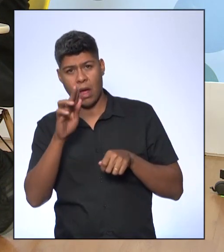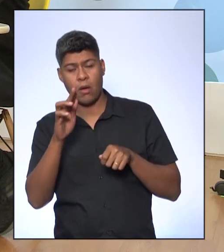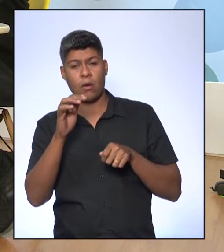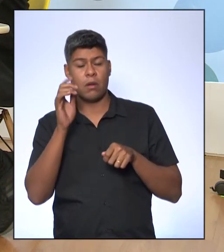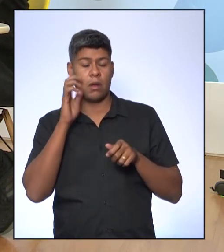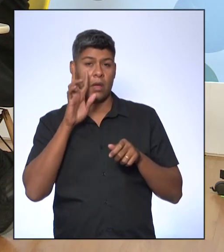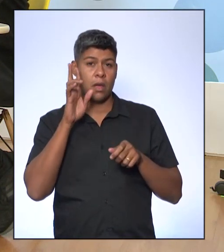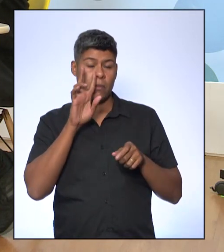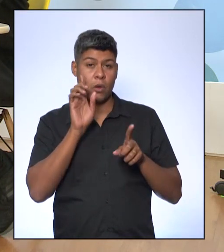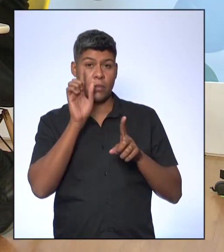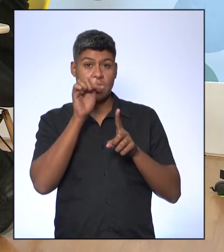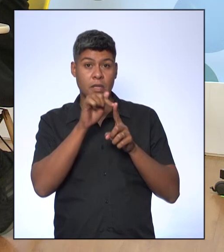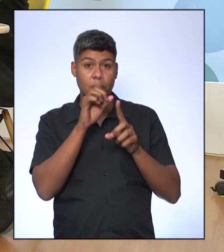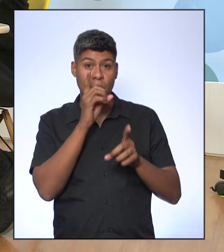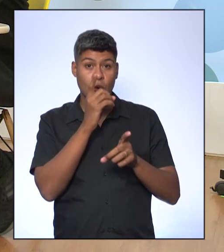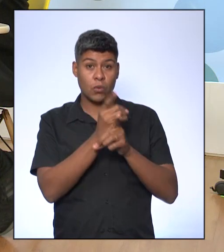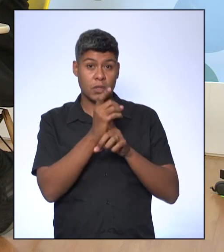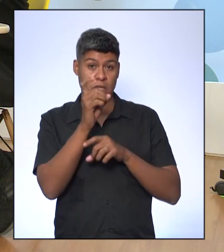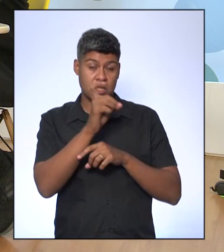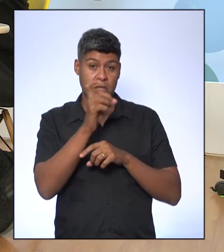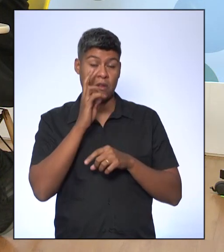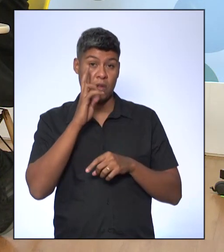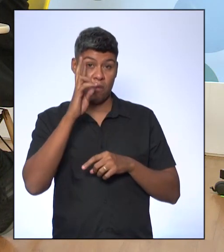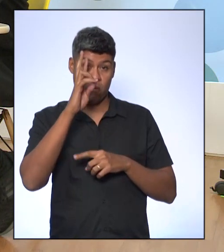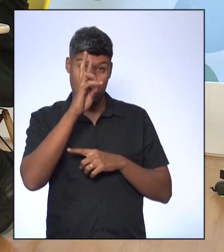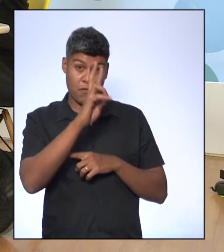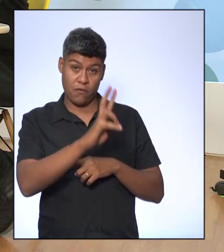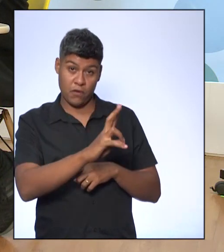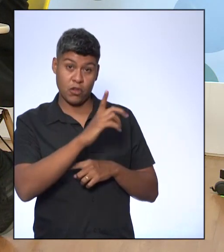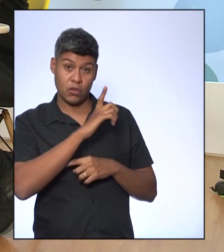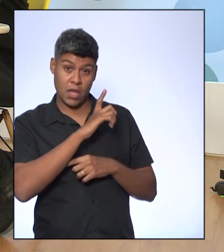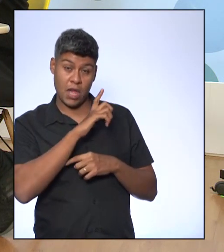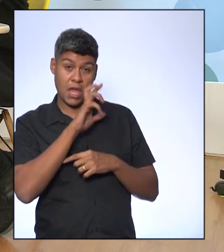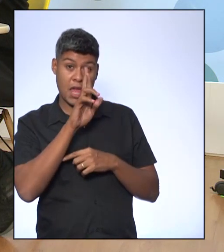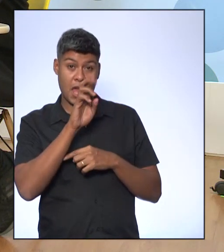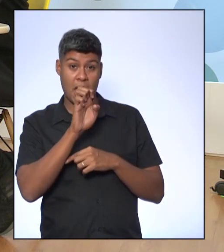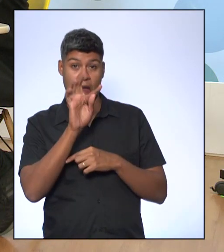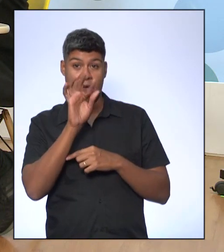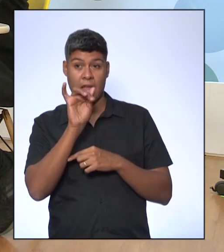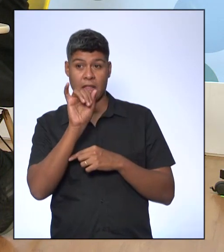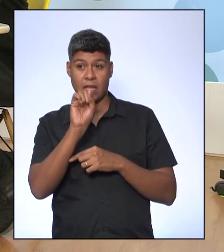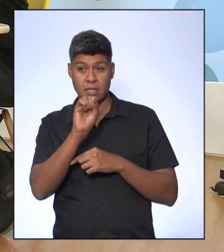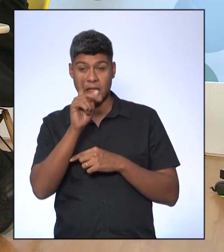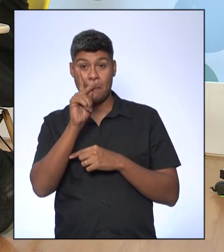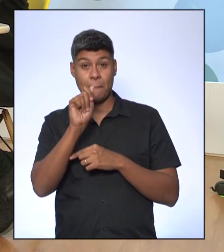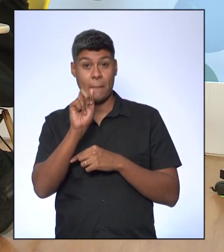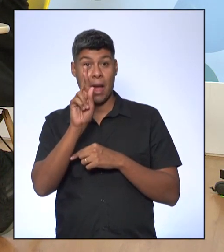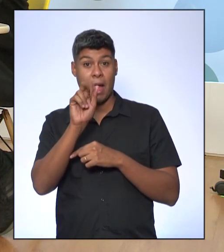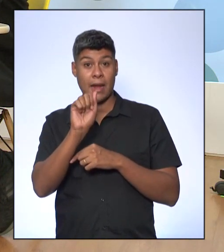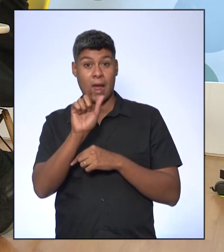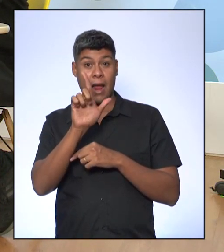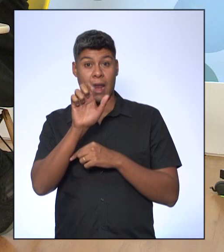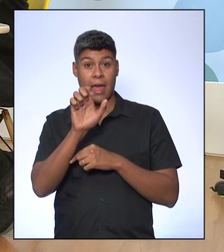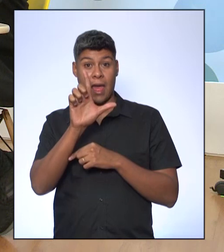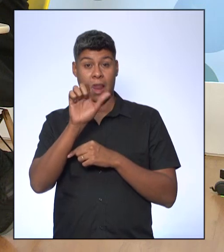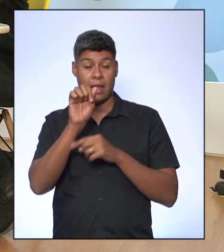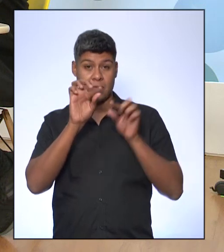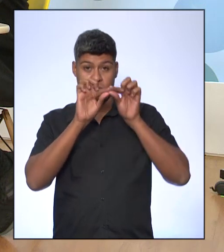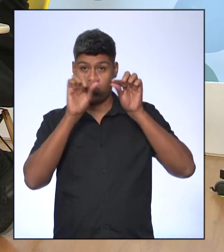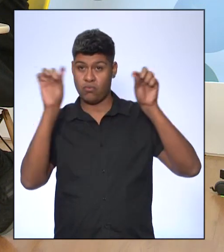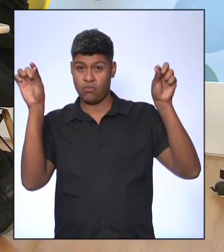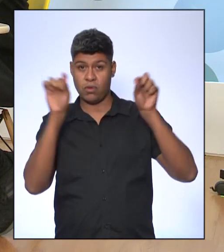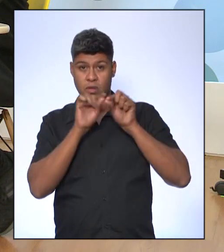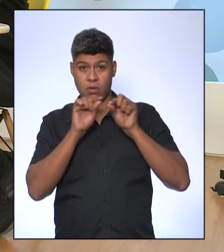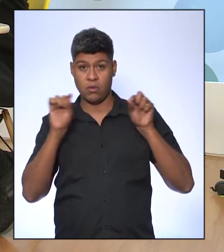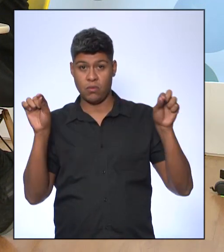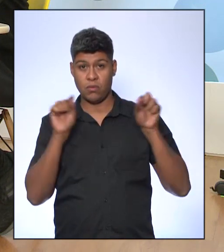exercício é encontrar o valor do x. E nós já vimos que se temos retas paralelas cortadas por transversais, esses segmentos eles